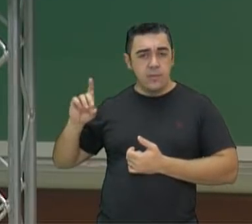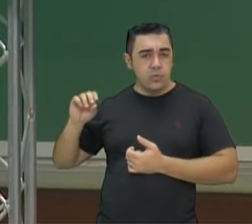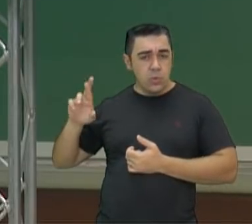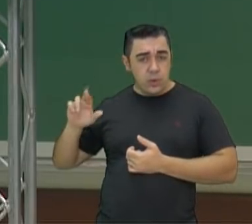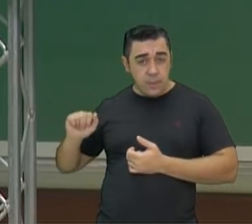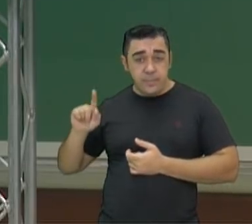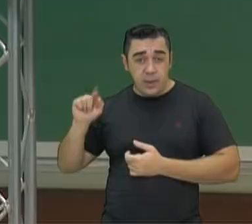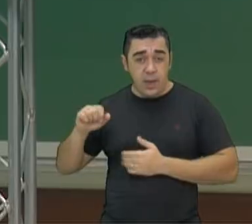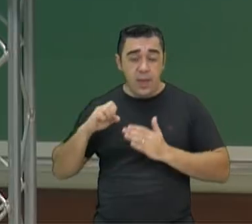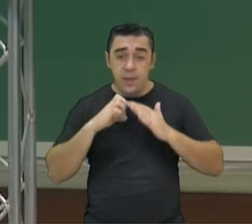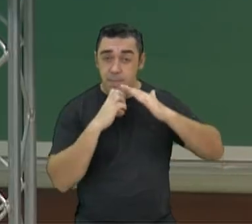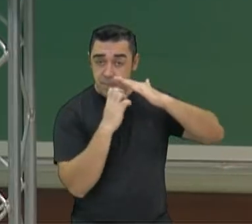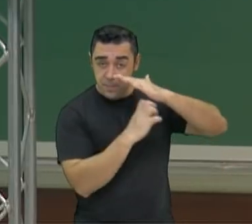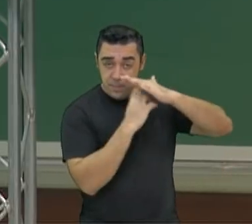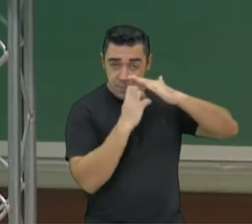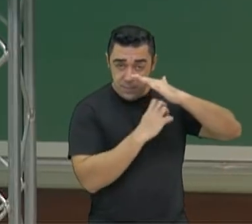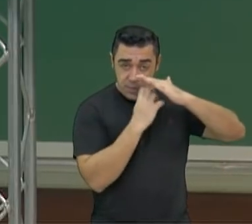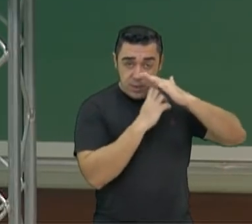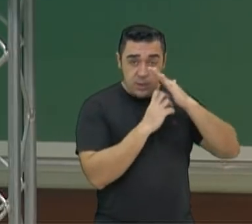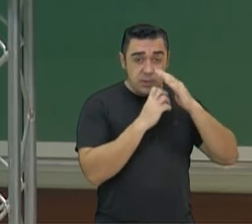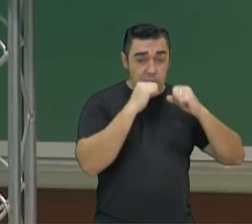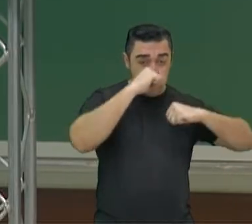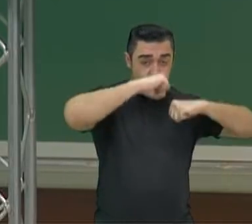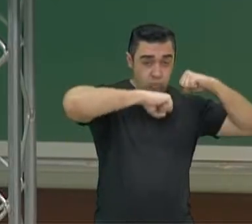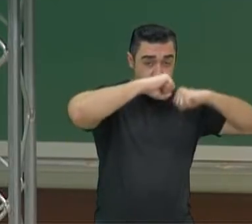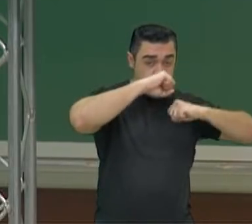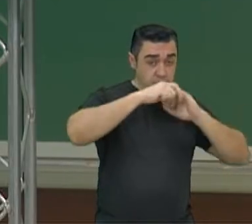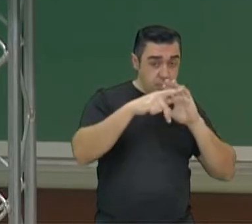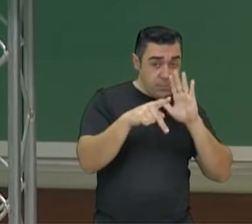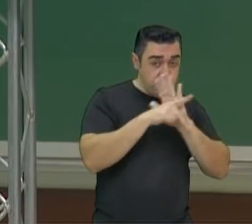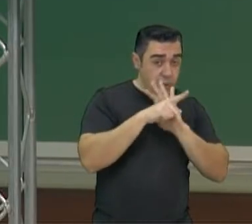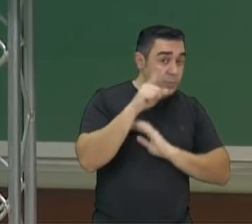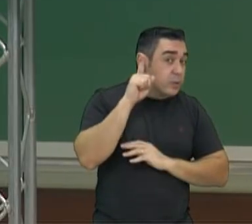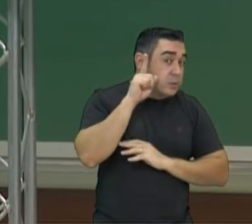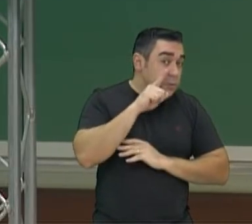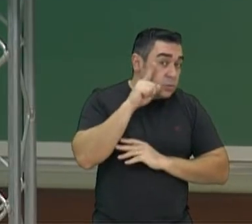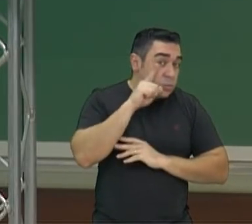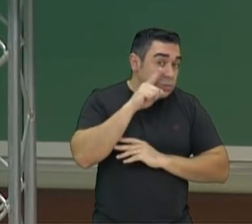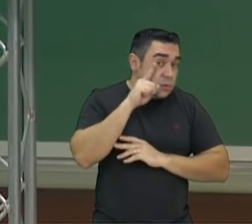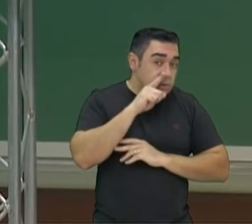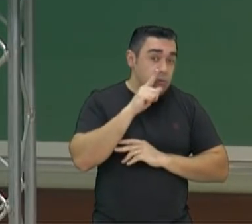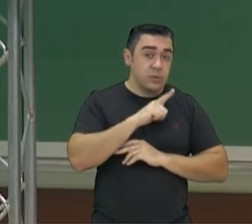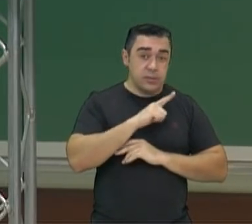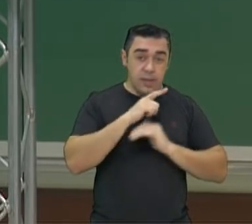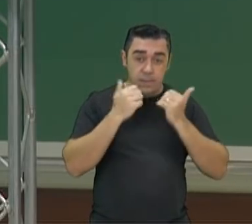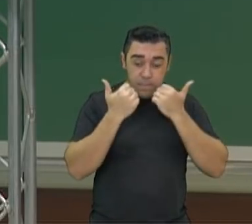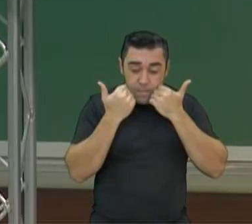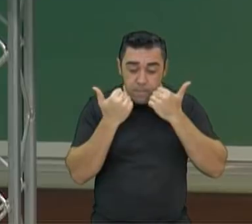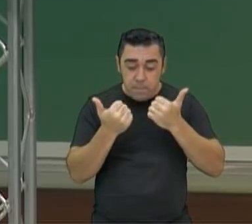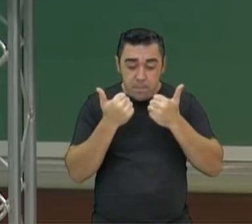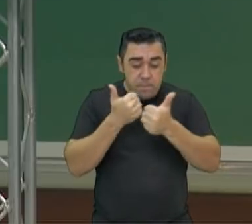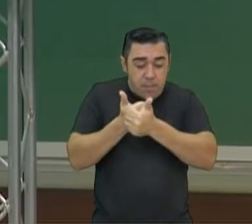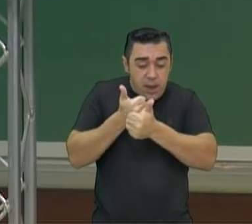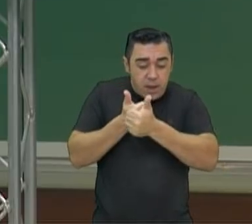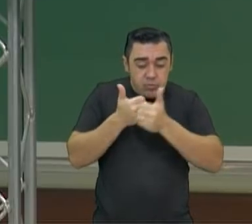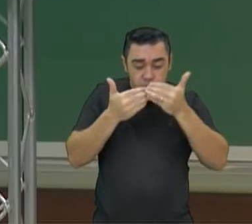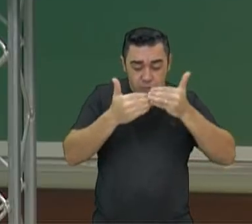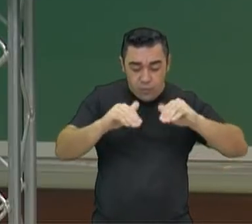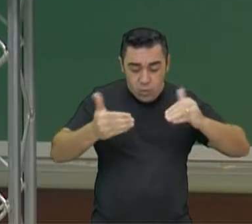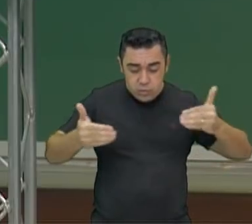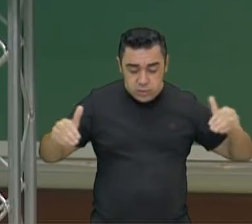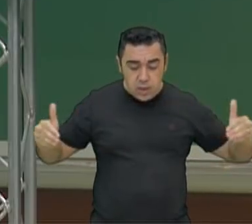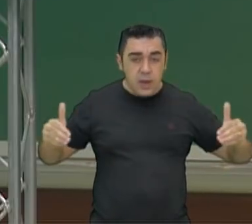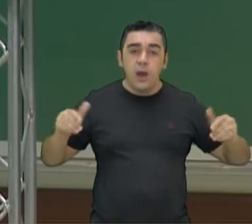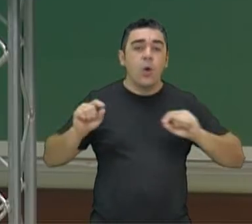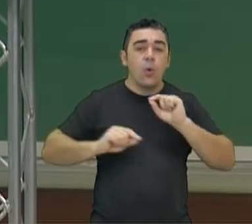o nome dado a indústrias dos Estados Unidos que se instalaram naquele espaço,